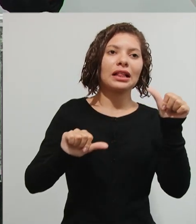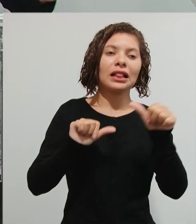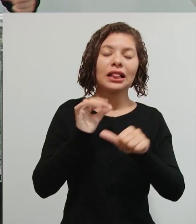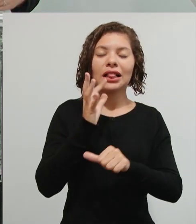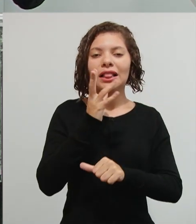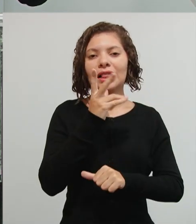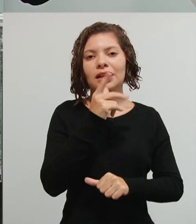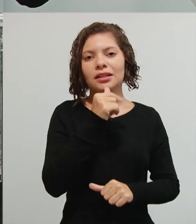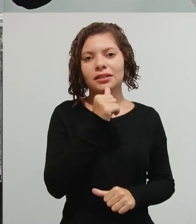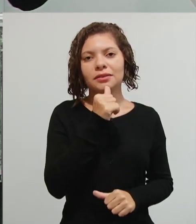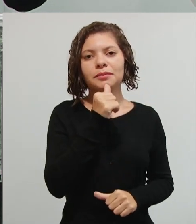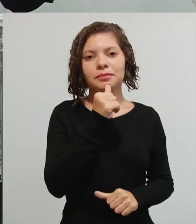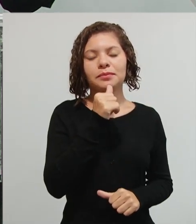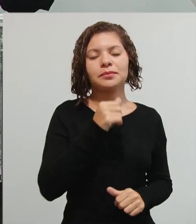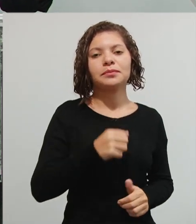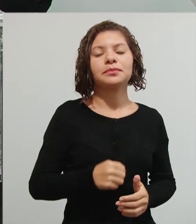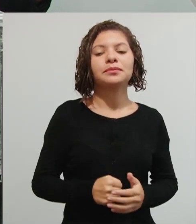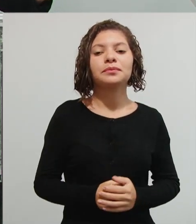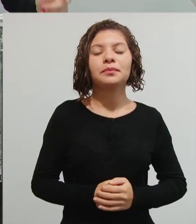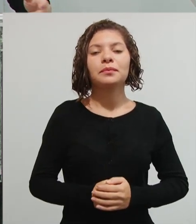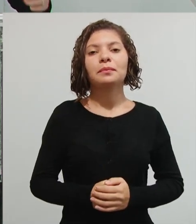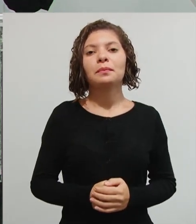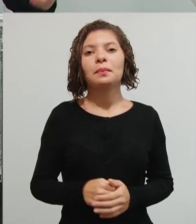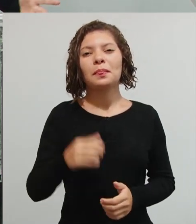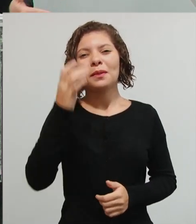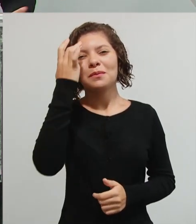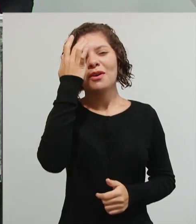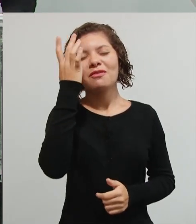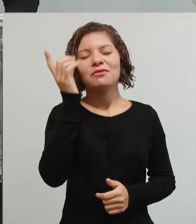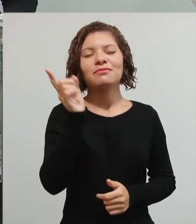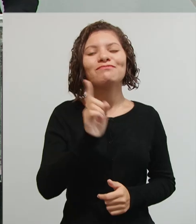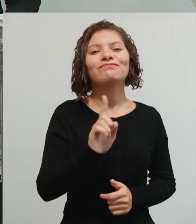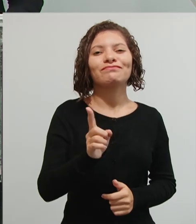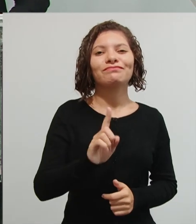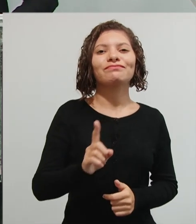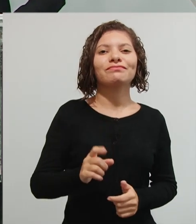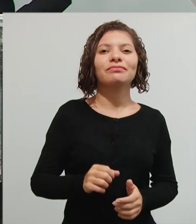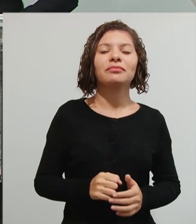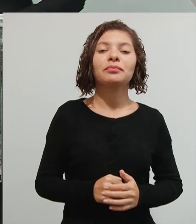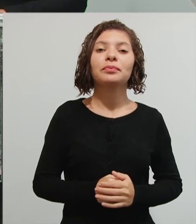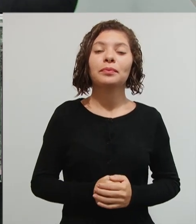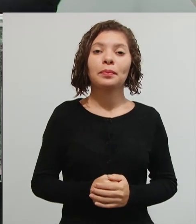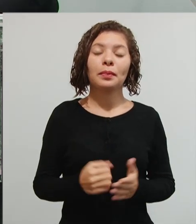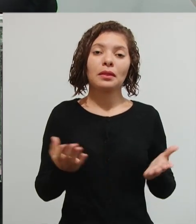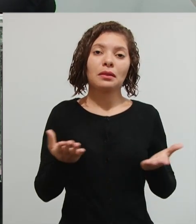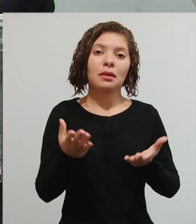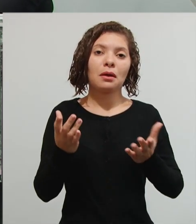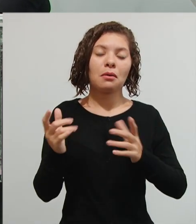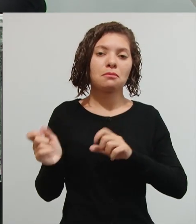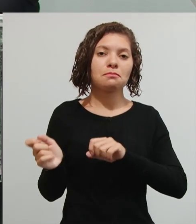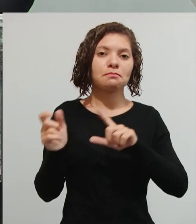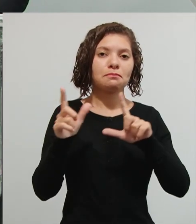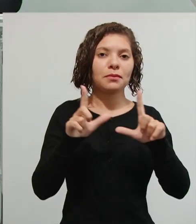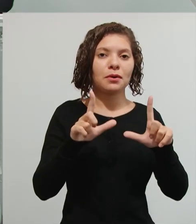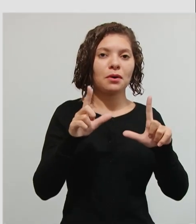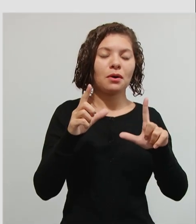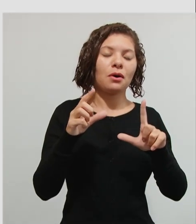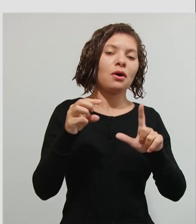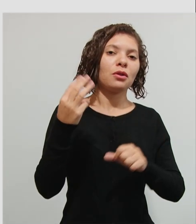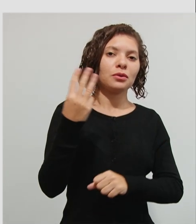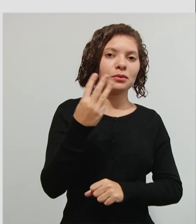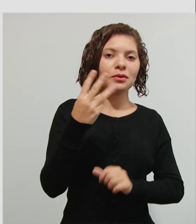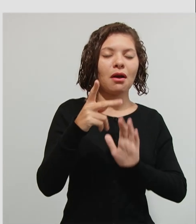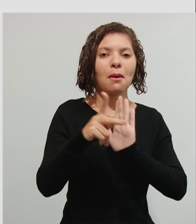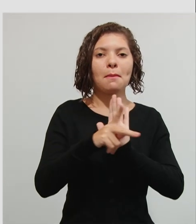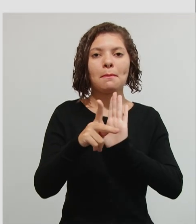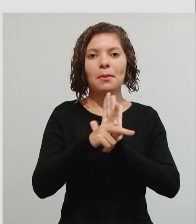produção, trocar totalmente o modo de tomada de decisão, o modo de execução. Então, esse quer dizer, esse princípio, a gente vai fazer análises